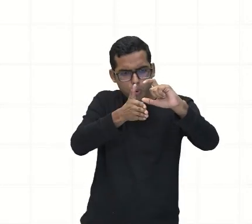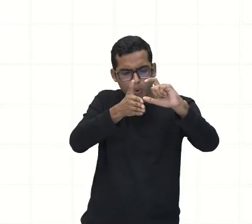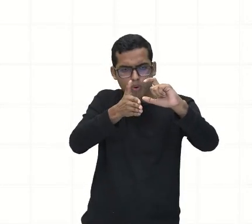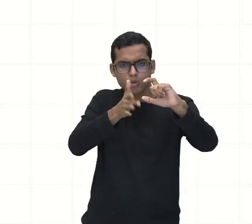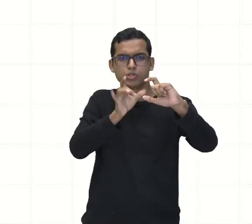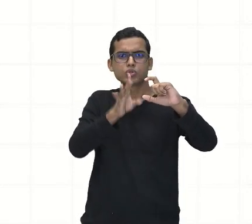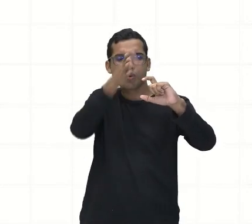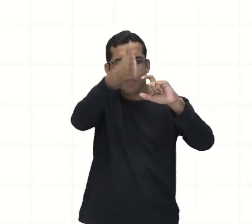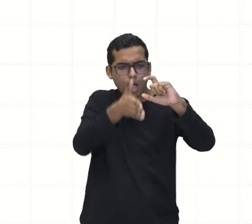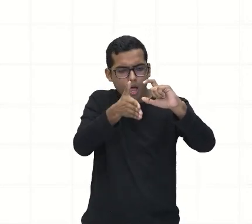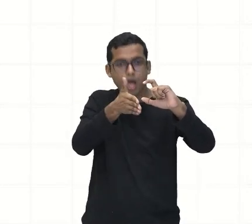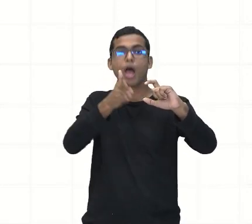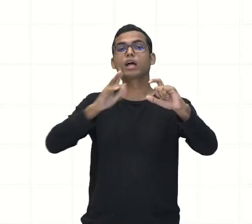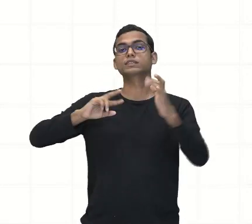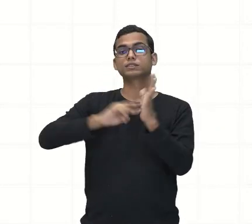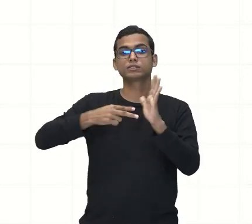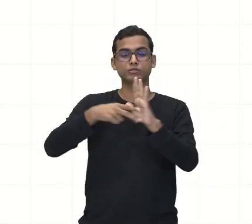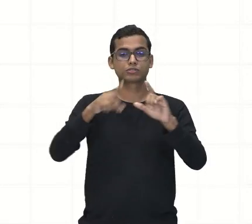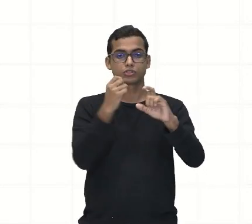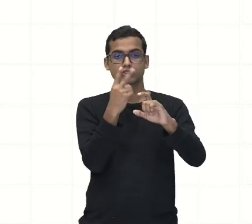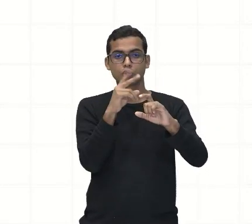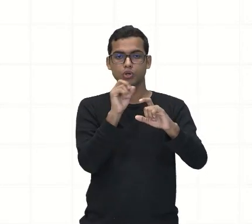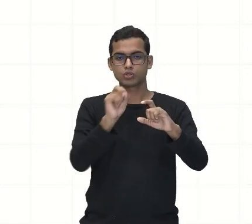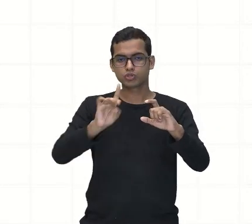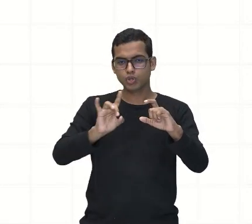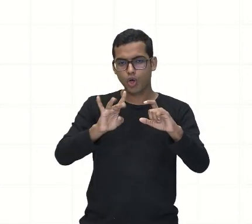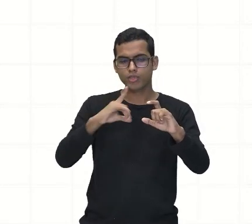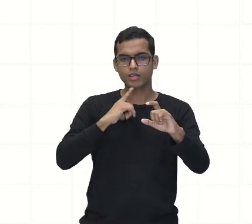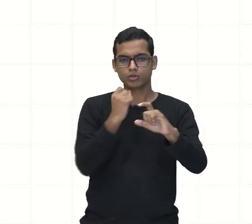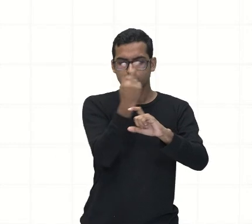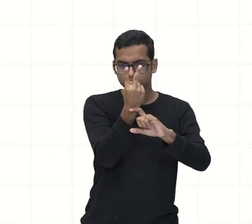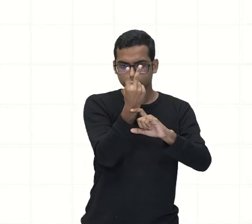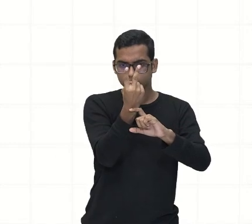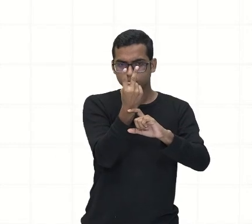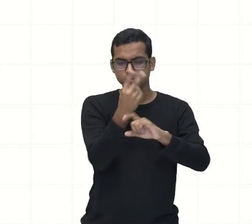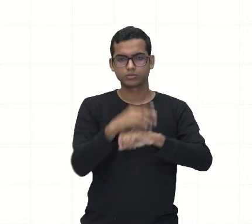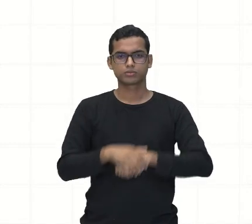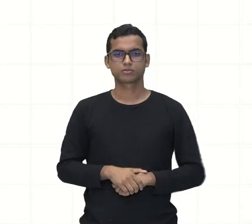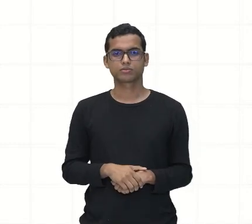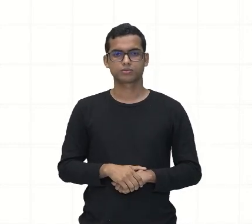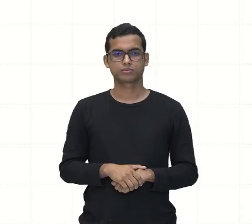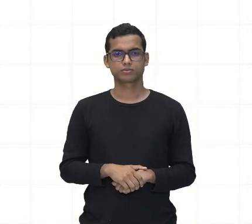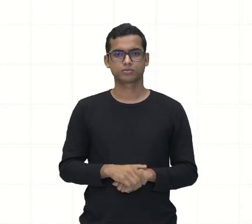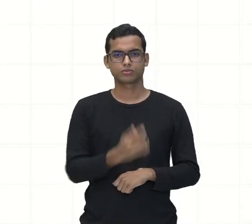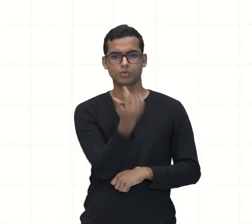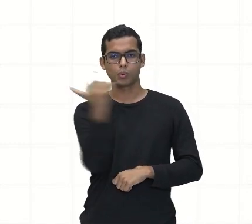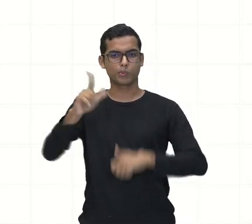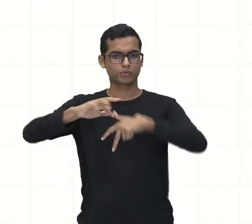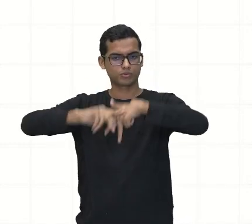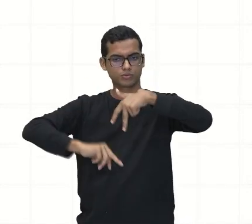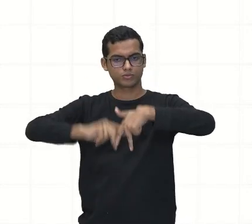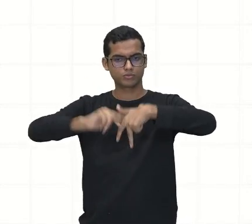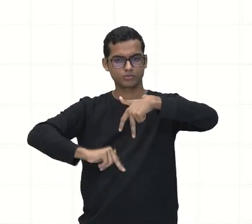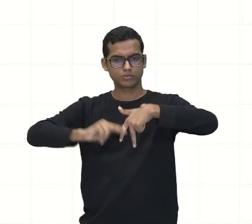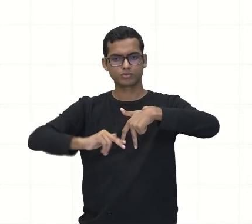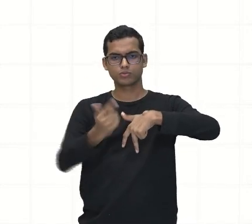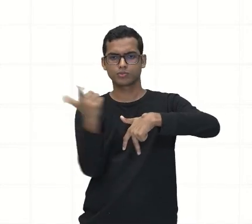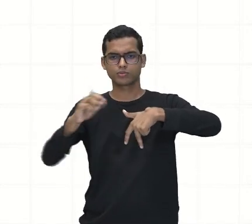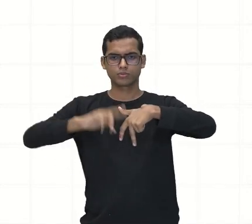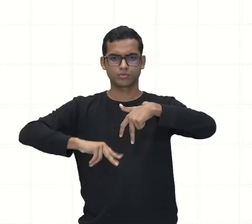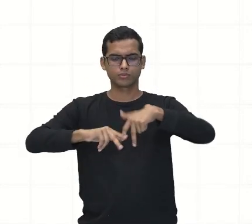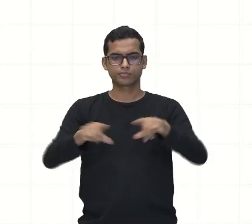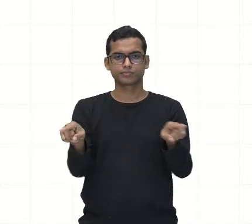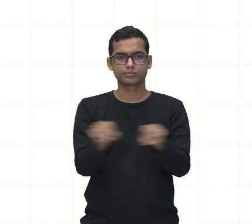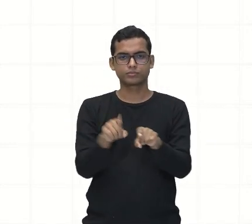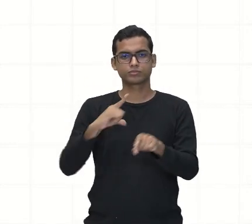Então, significa que são apenas 2. Então, quantos alunos têm 14 anos? 8 rapazes